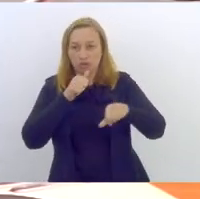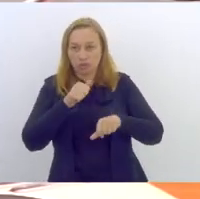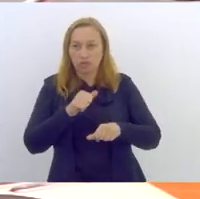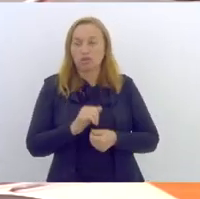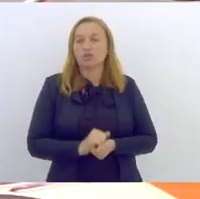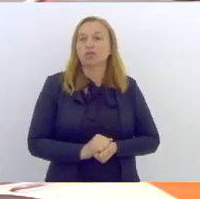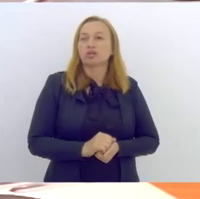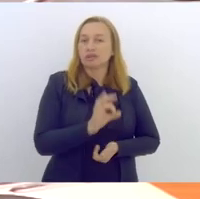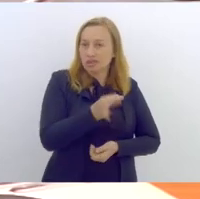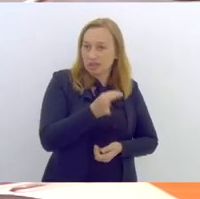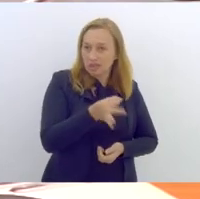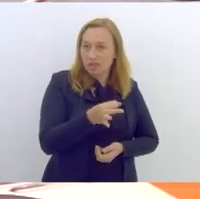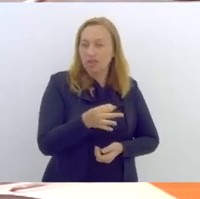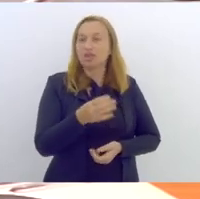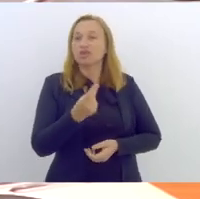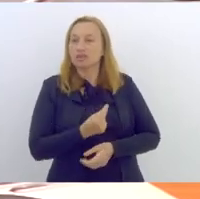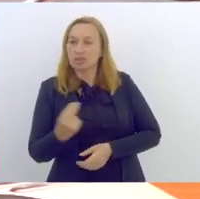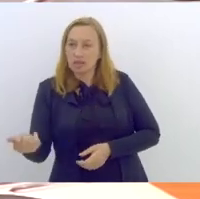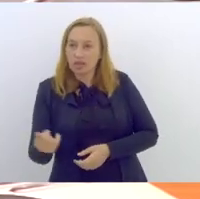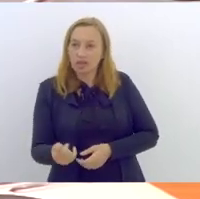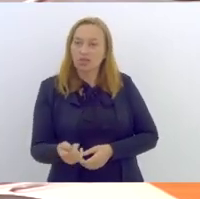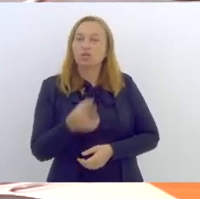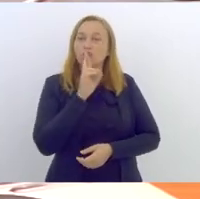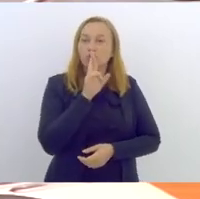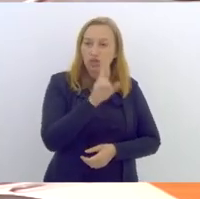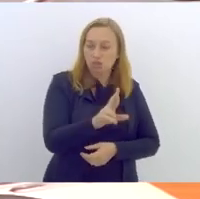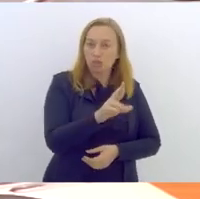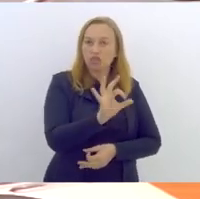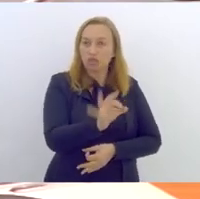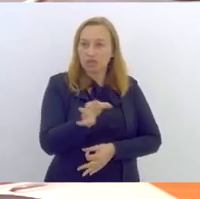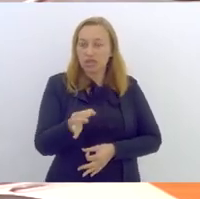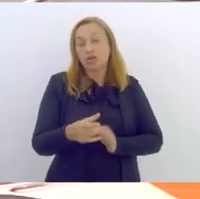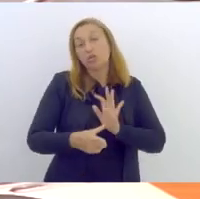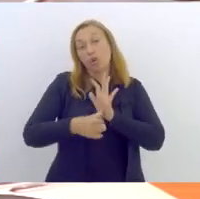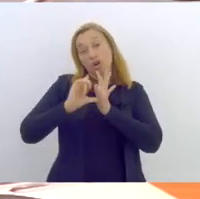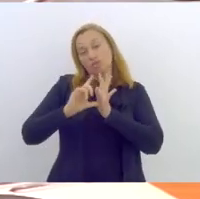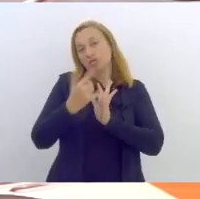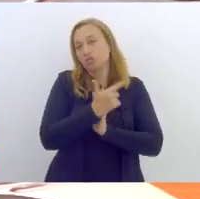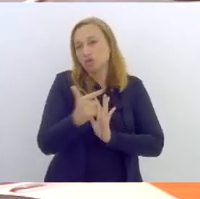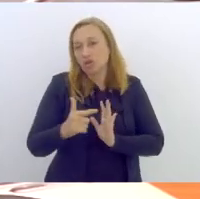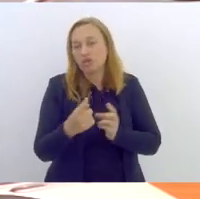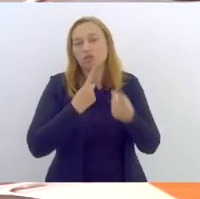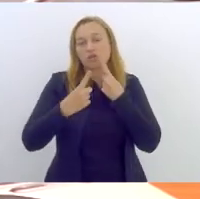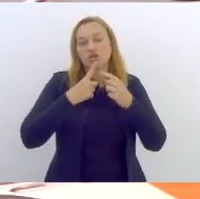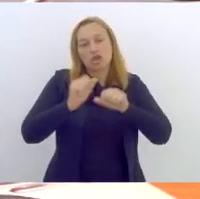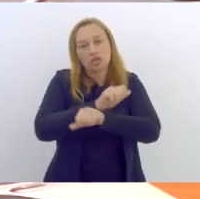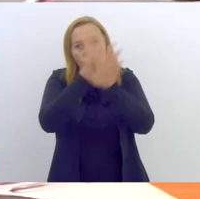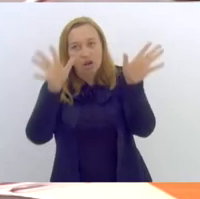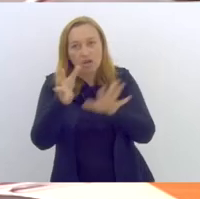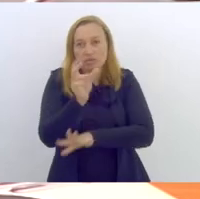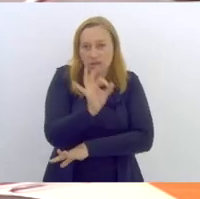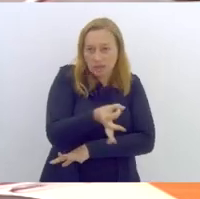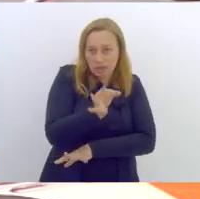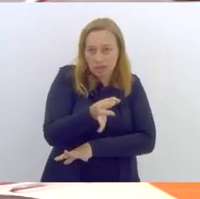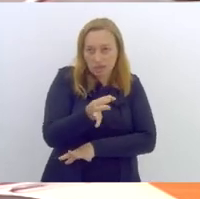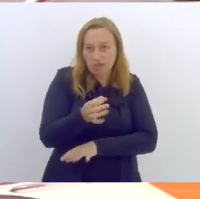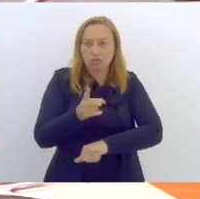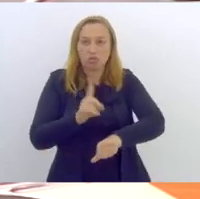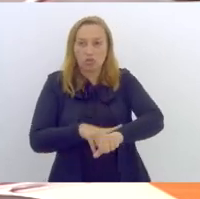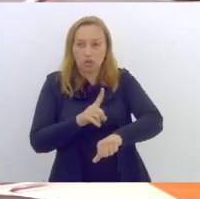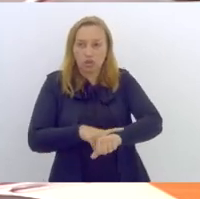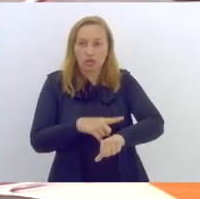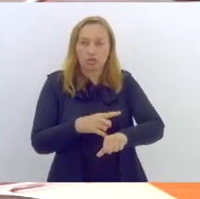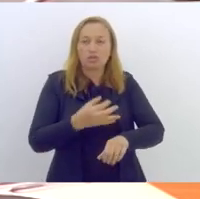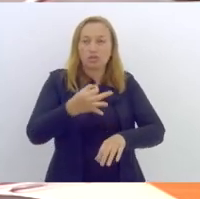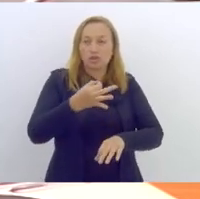aí eu tenho convicção que a gente já sai daqui com respostas como a gente não teve antes e com diálogo Claro permanente a partir do momento da